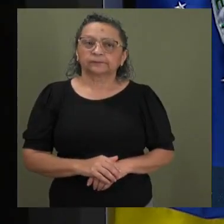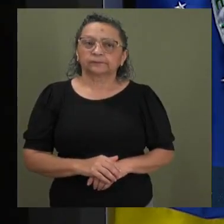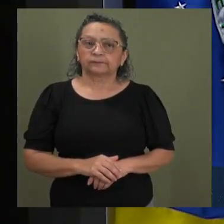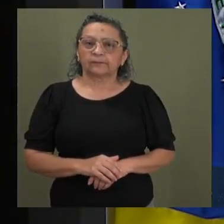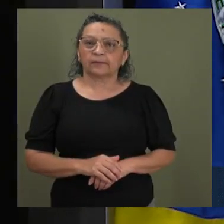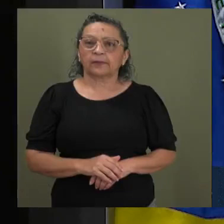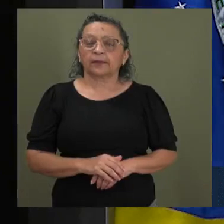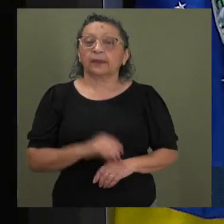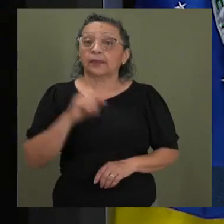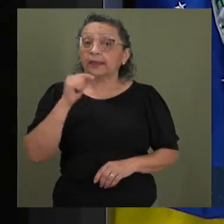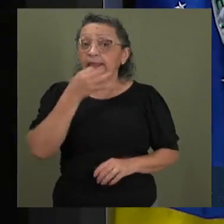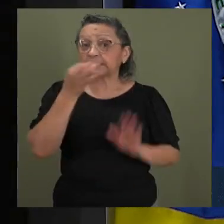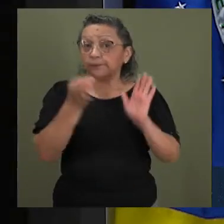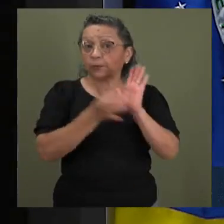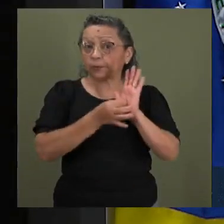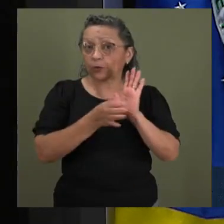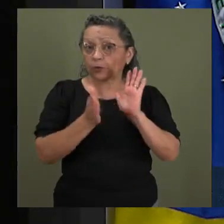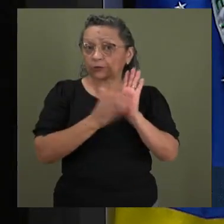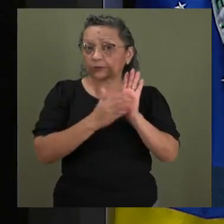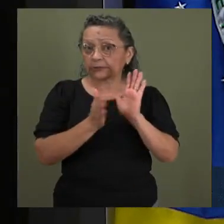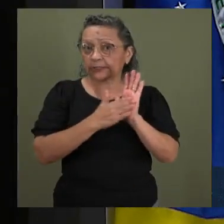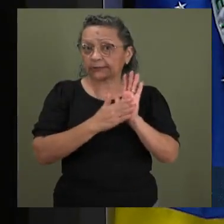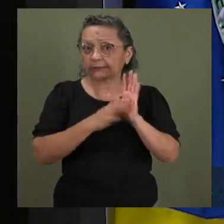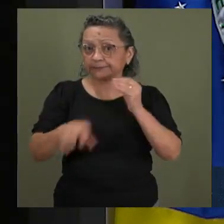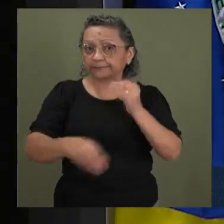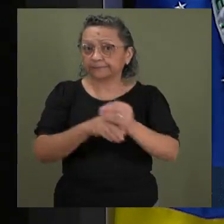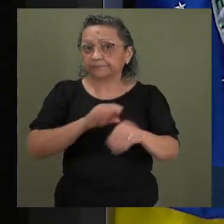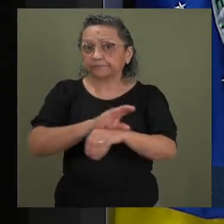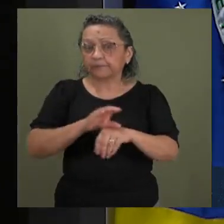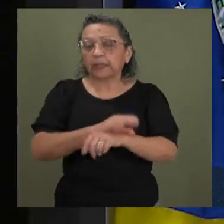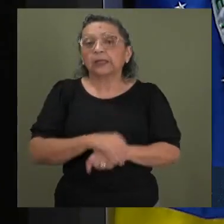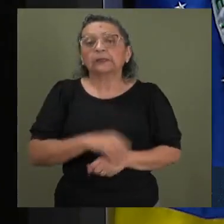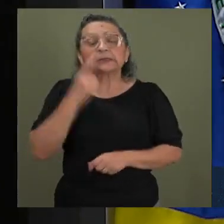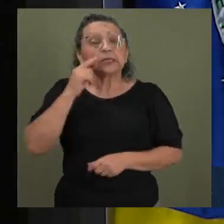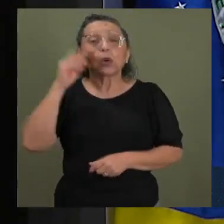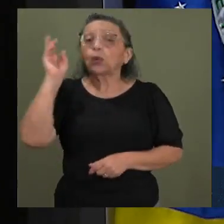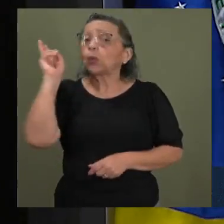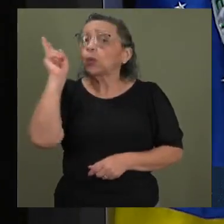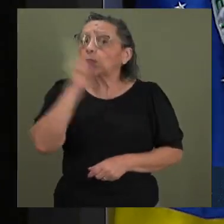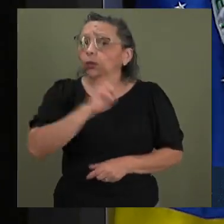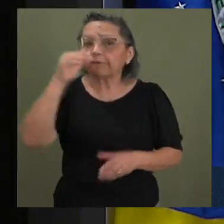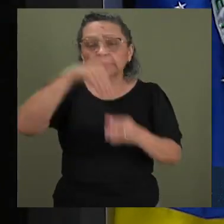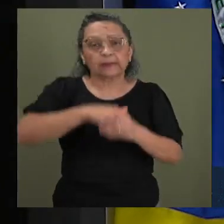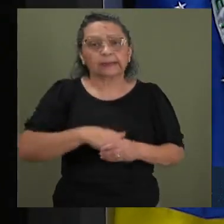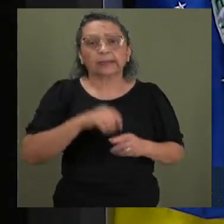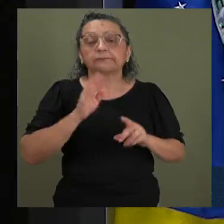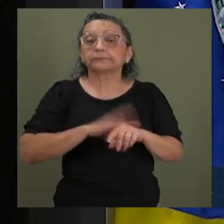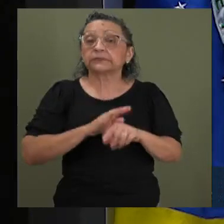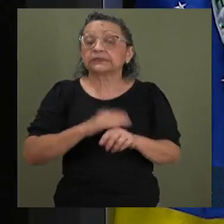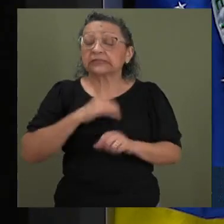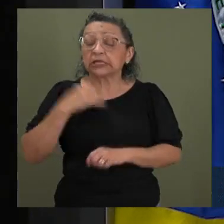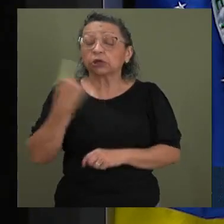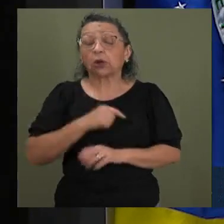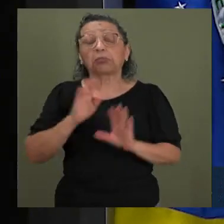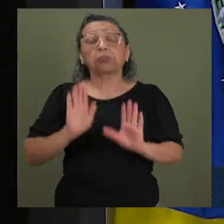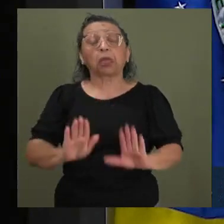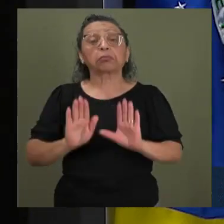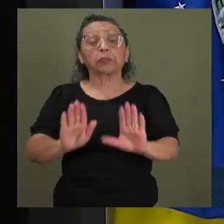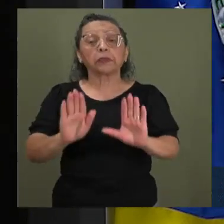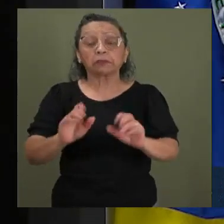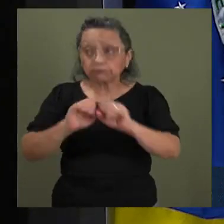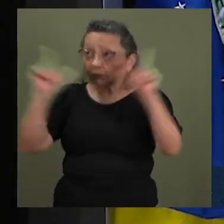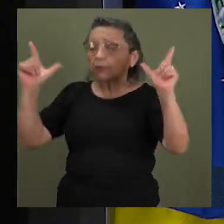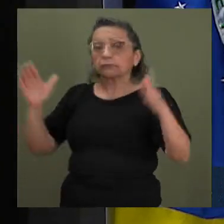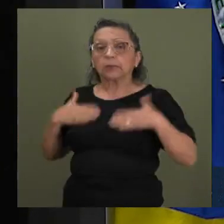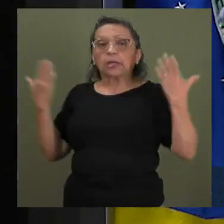Essa PEC tem que ser votada com urgência absoluta, sob pena de acordarmos em breve com o porte para consumo